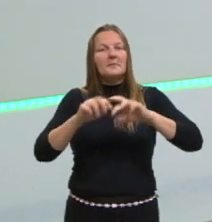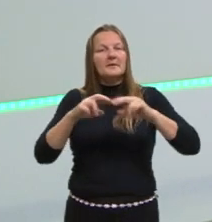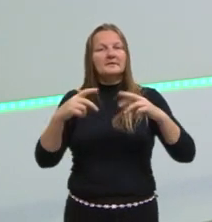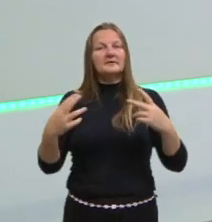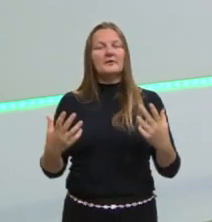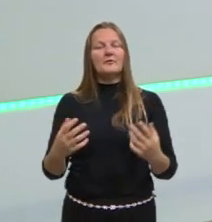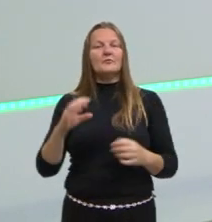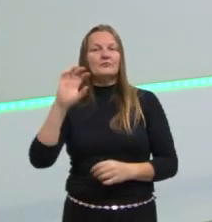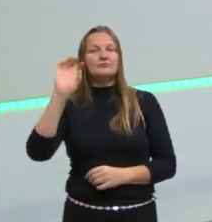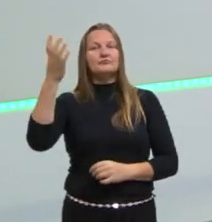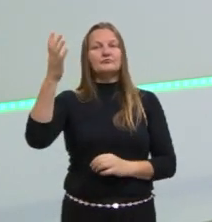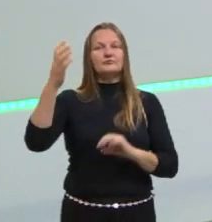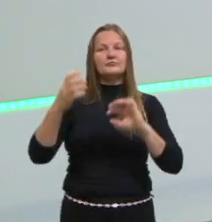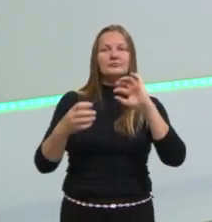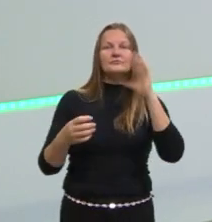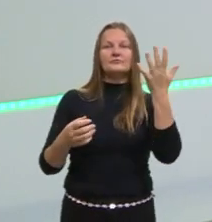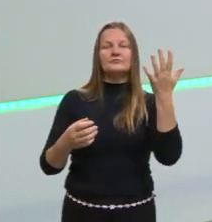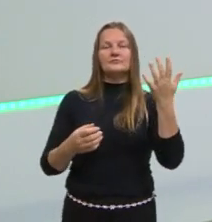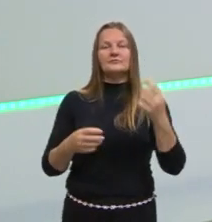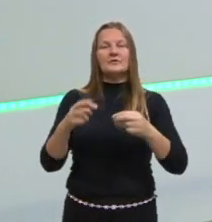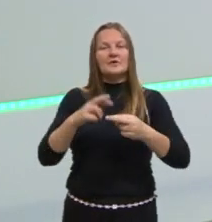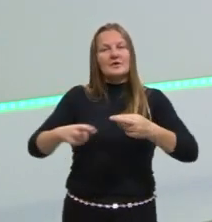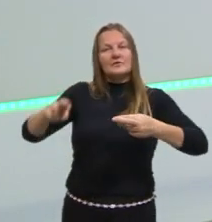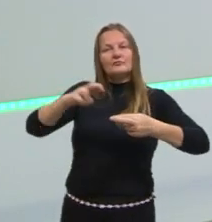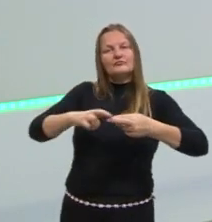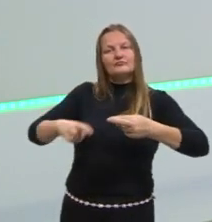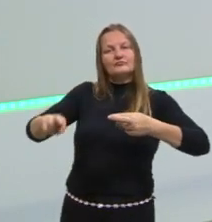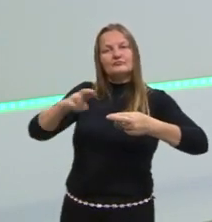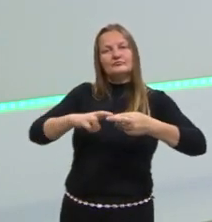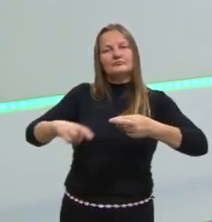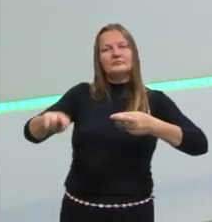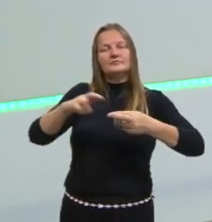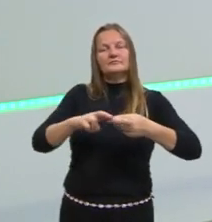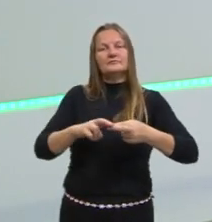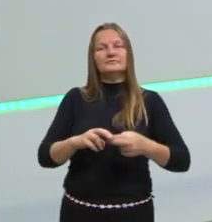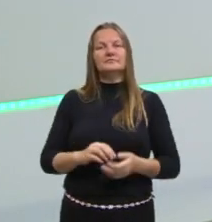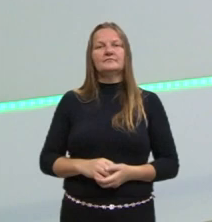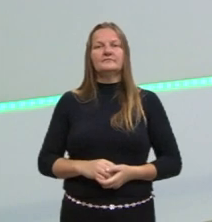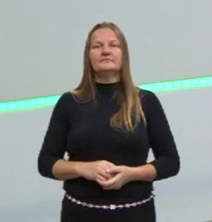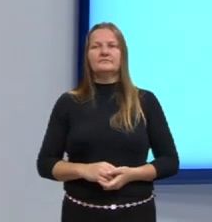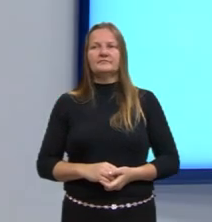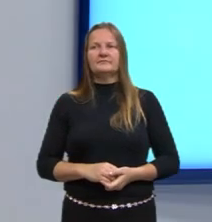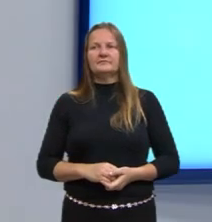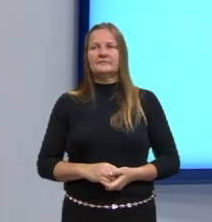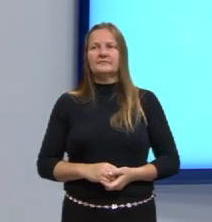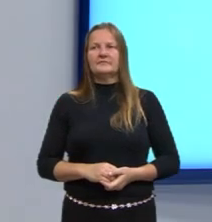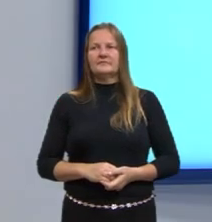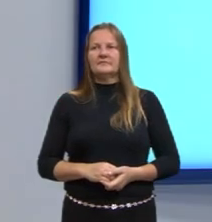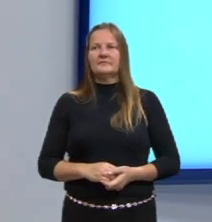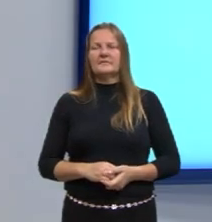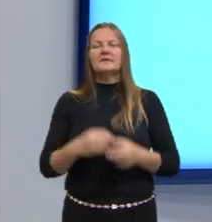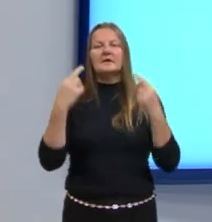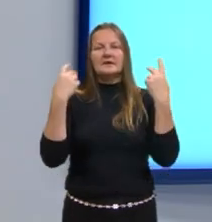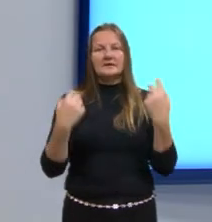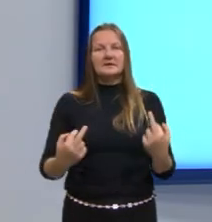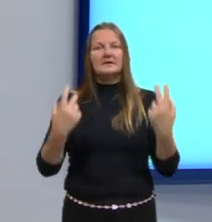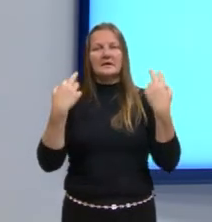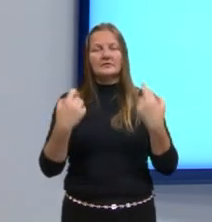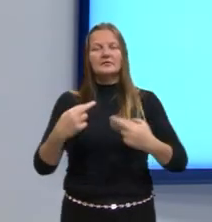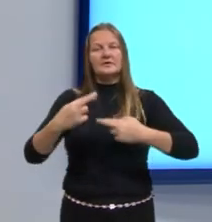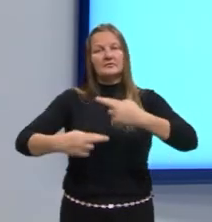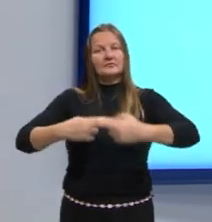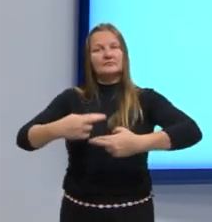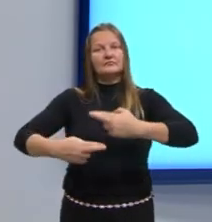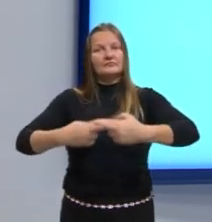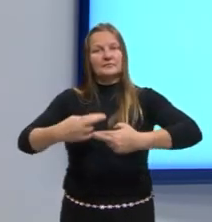é a solução da utilização dos biopolímeros então a fonte ideal são as fontes renováveis né